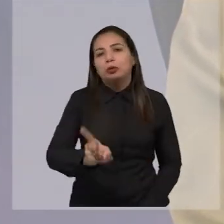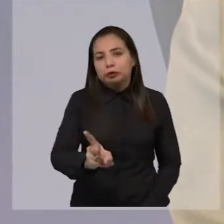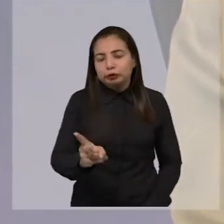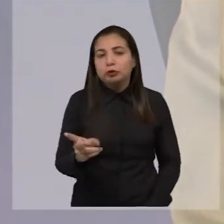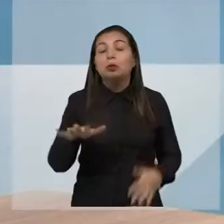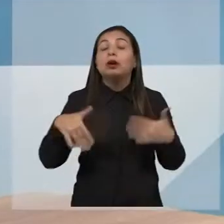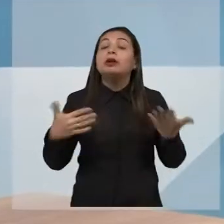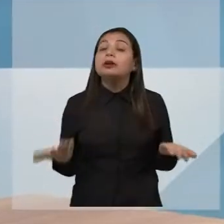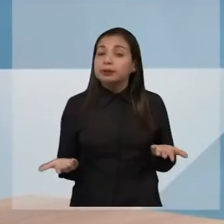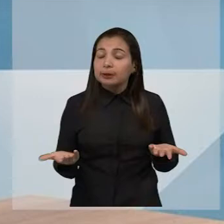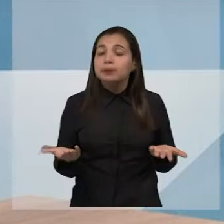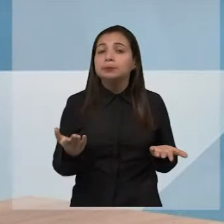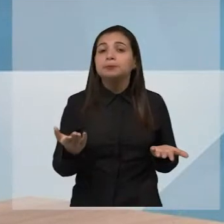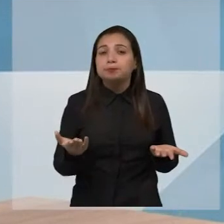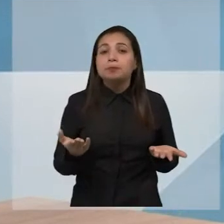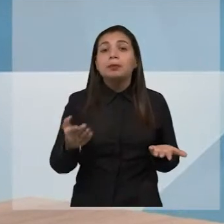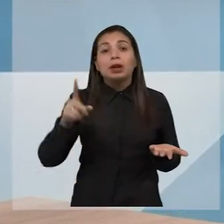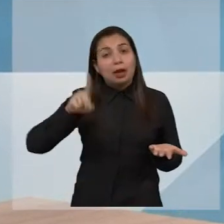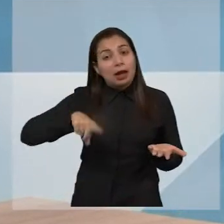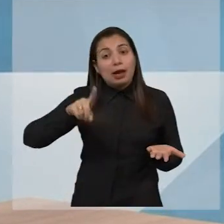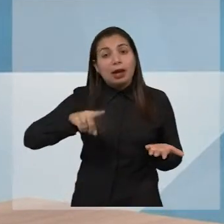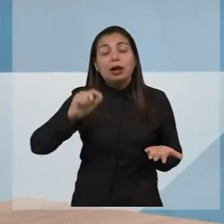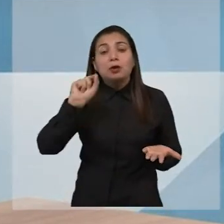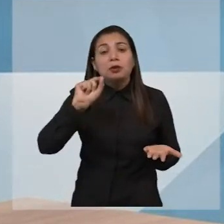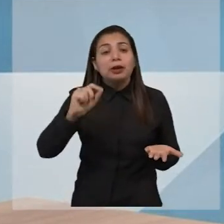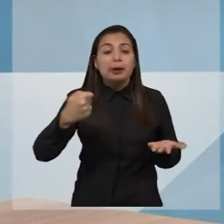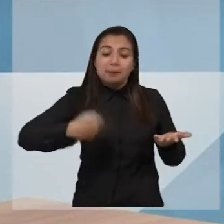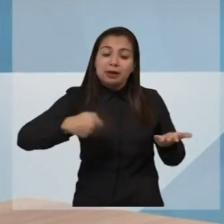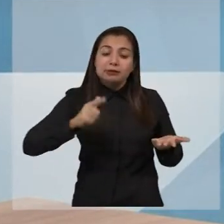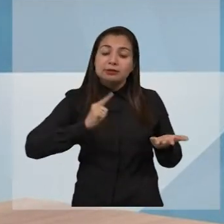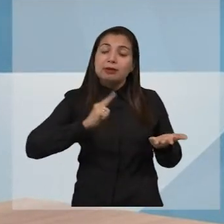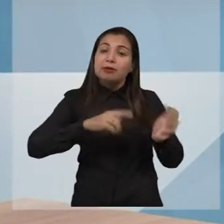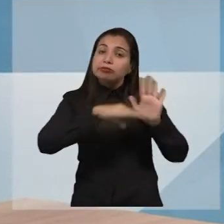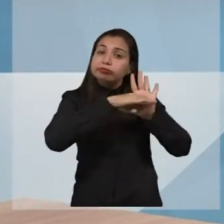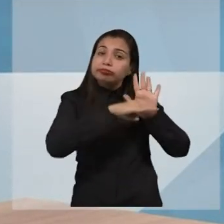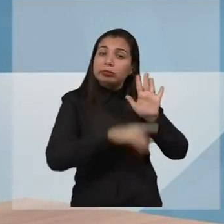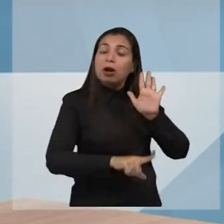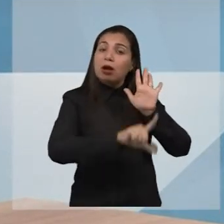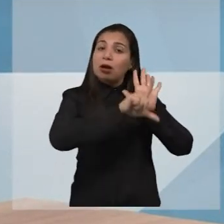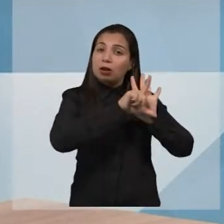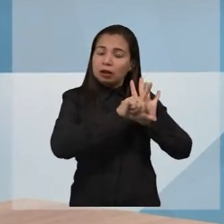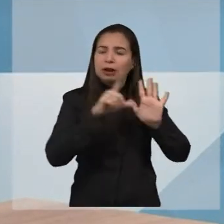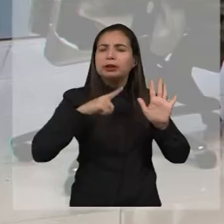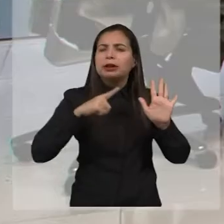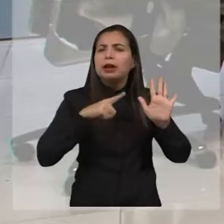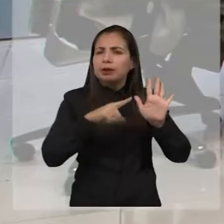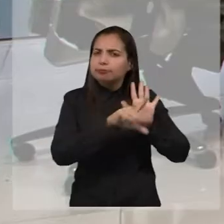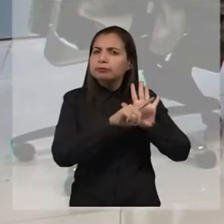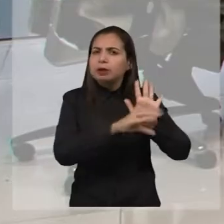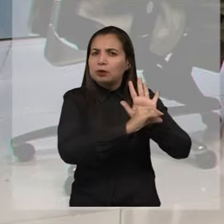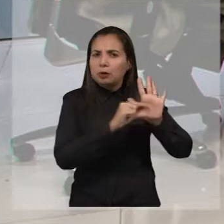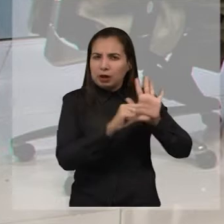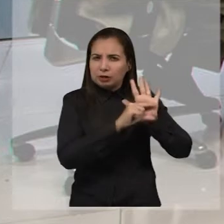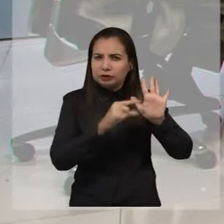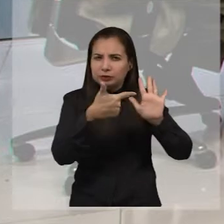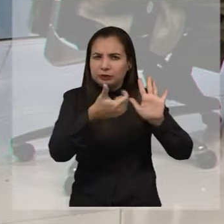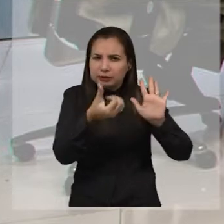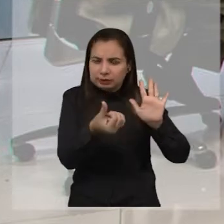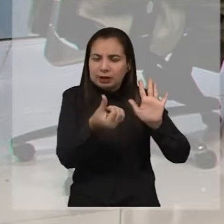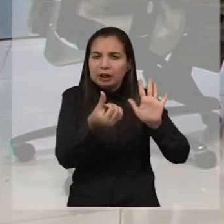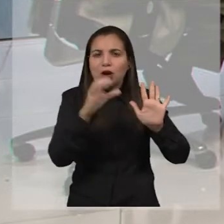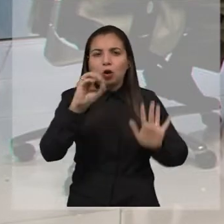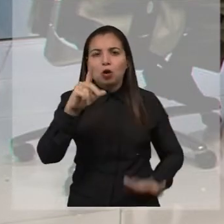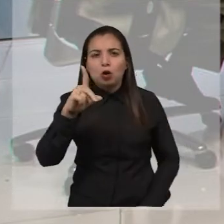delinquindo. Então, era a medida de segurança. E a legislação, o artigo 26 do